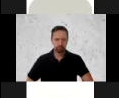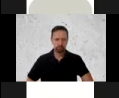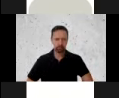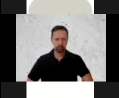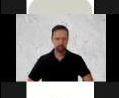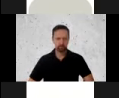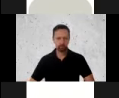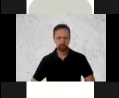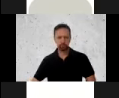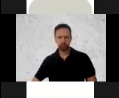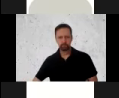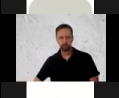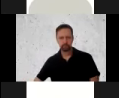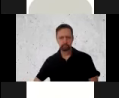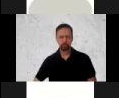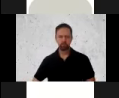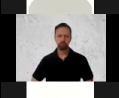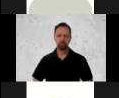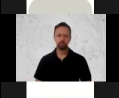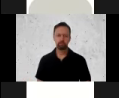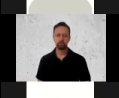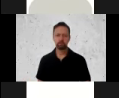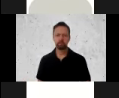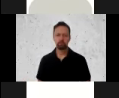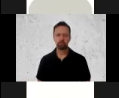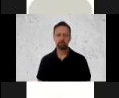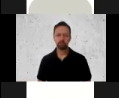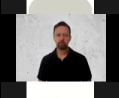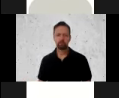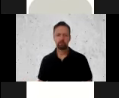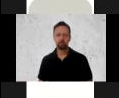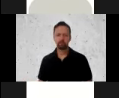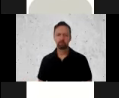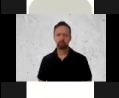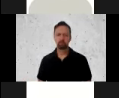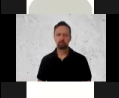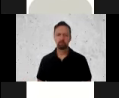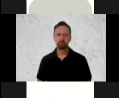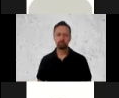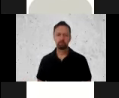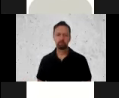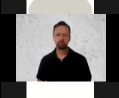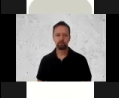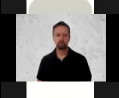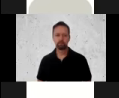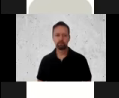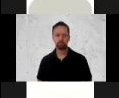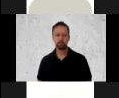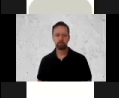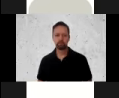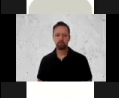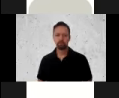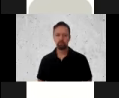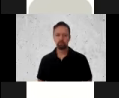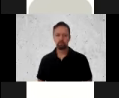Usando uma estratégia variável instrumental, eles identificam que a causalidade seria a que a gente esperaria a princípio, né? Que a celeridade